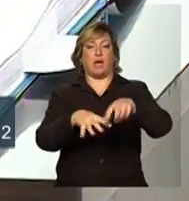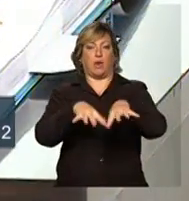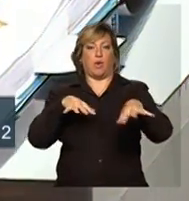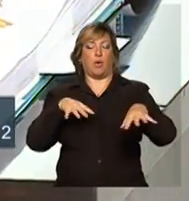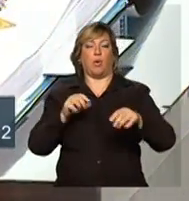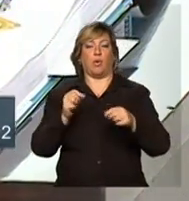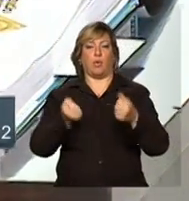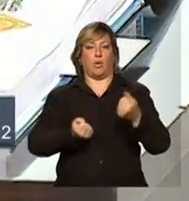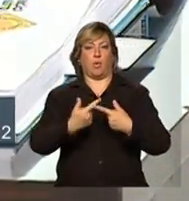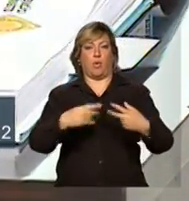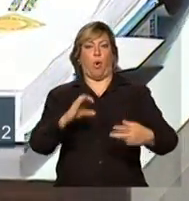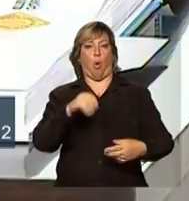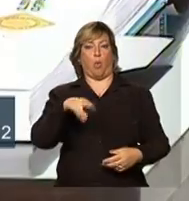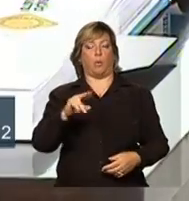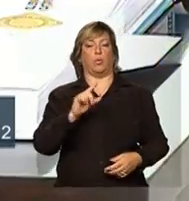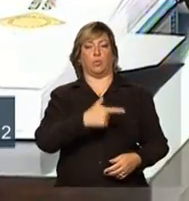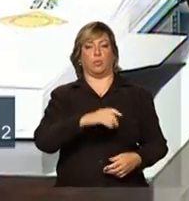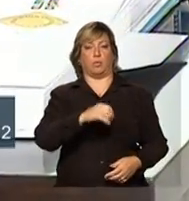ONU,